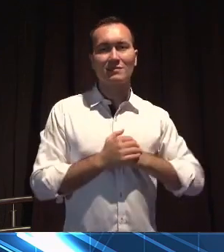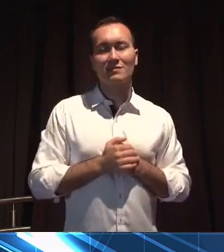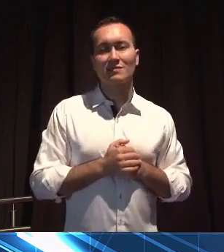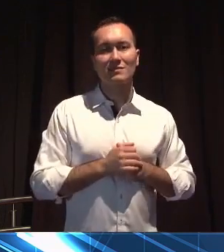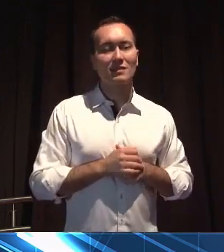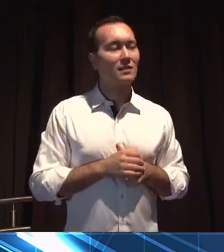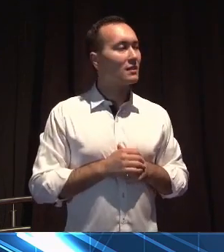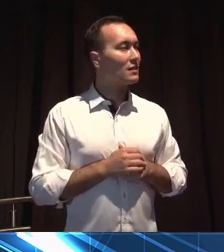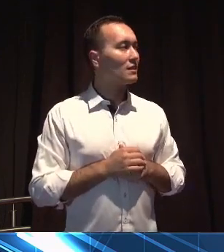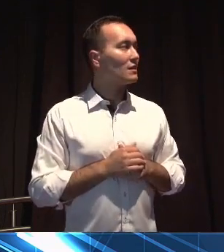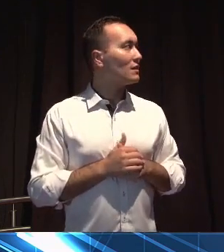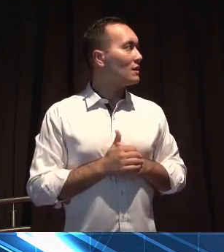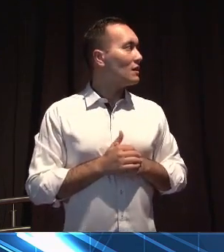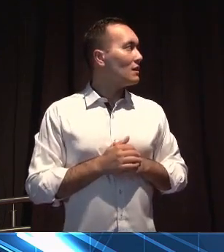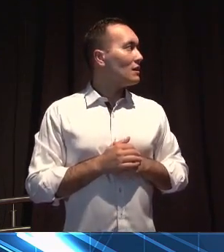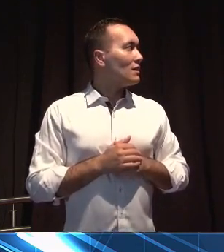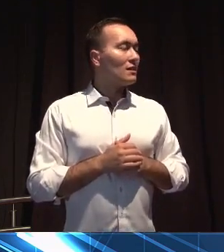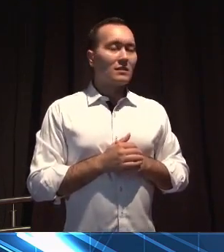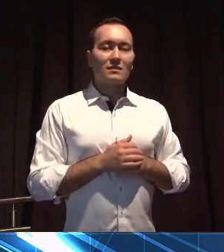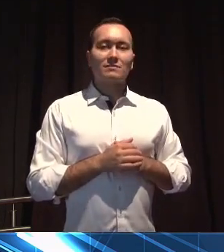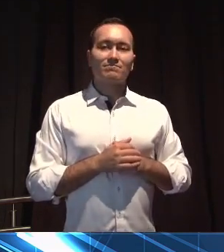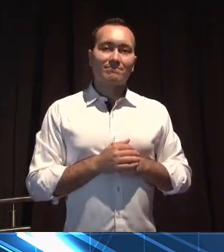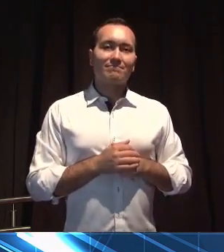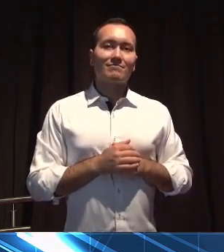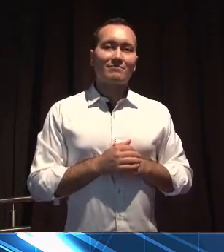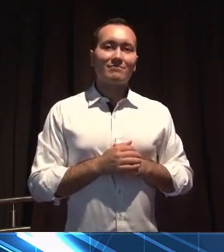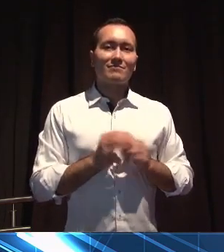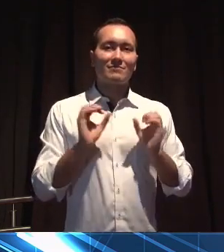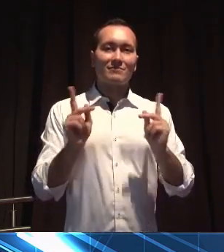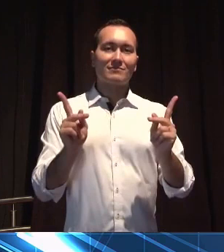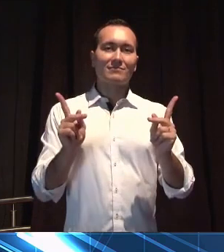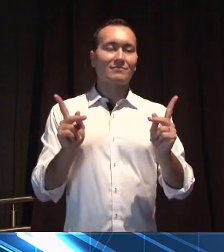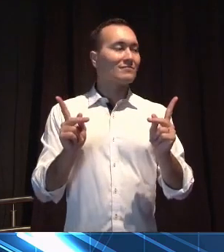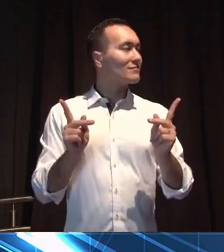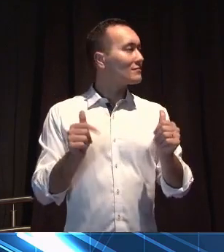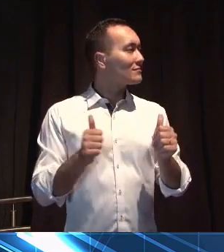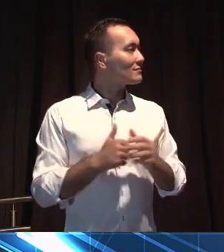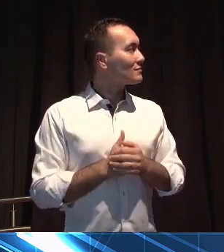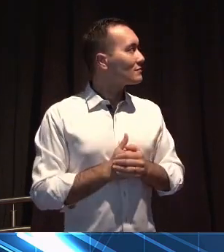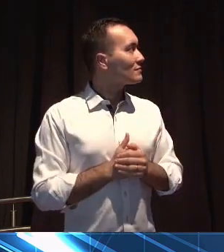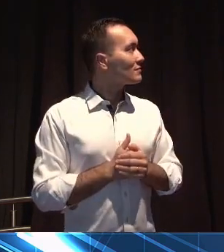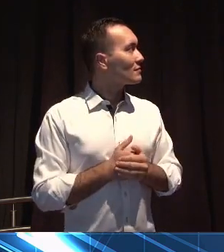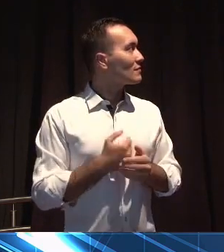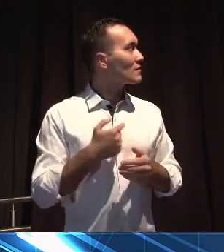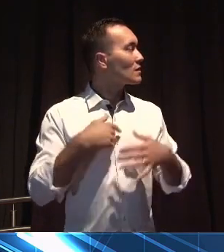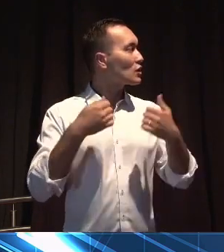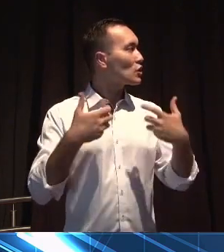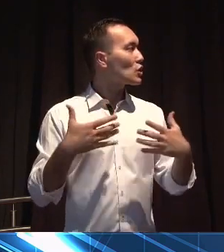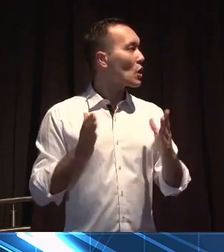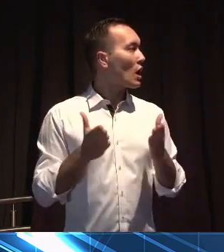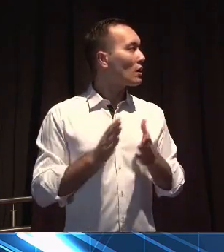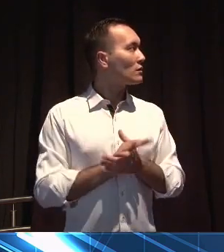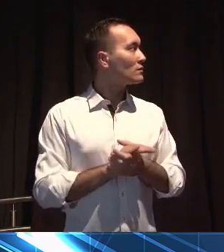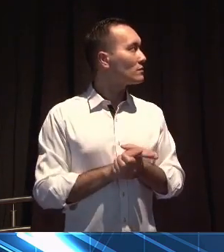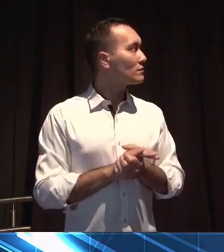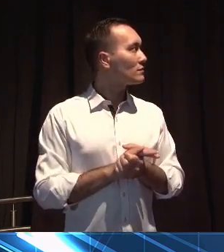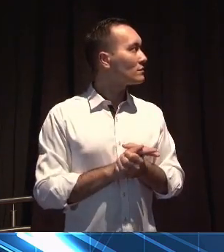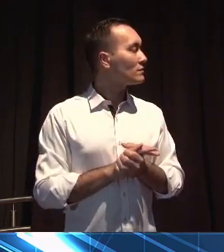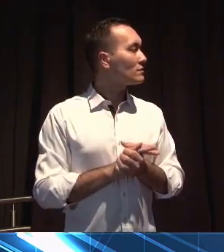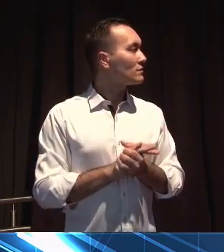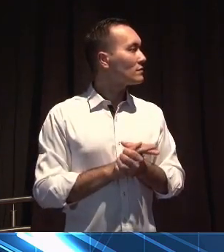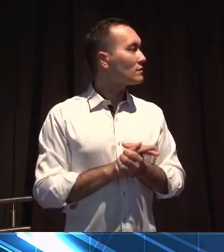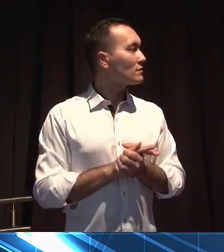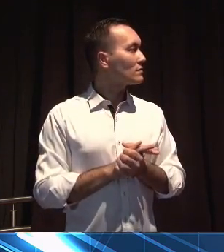aplicabilidade do interceder Esse é bem limitada bacana E aí eu tinha falado assim é do sólido aos fortes na depers